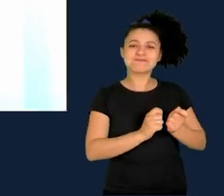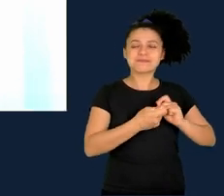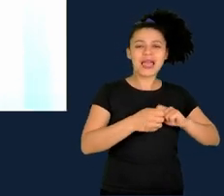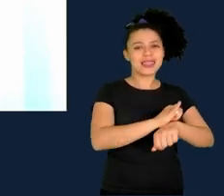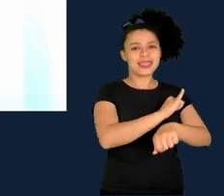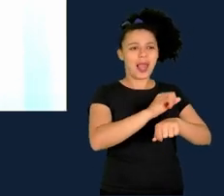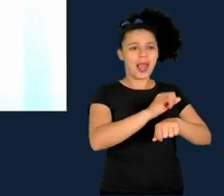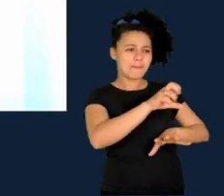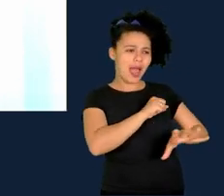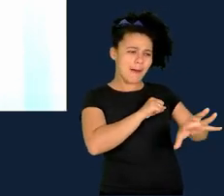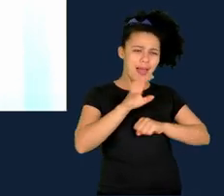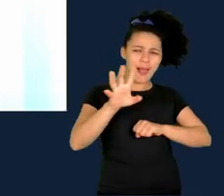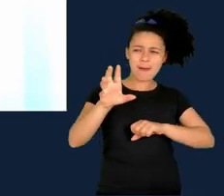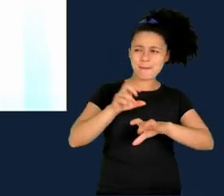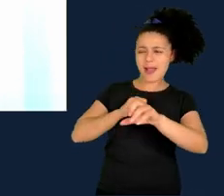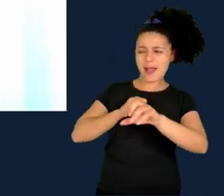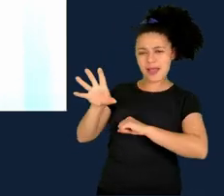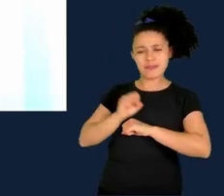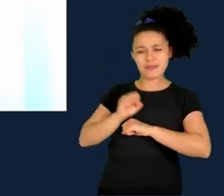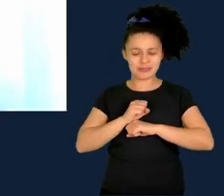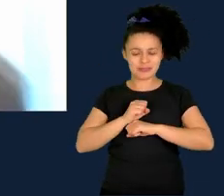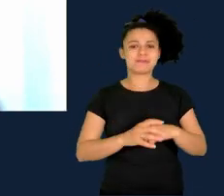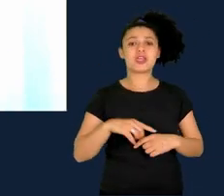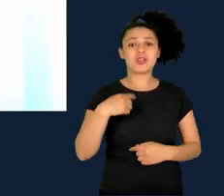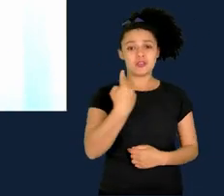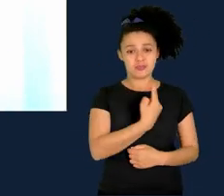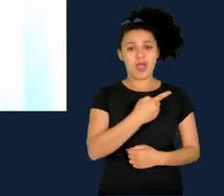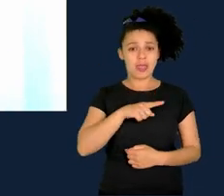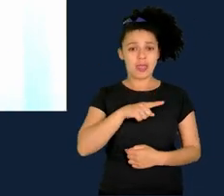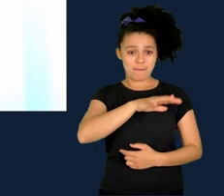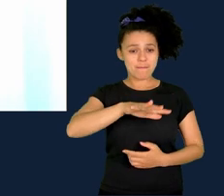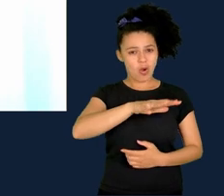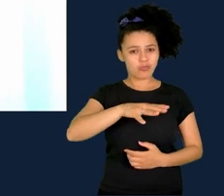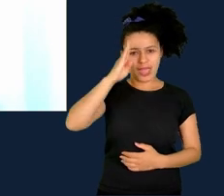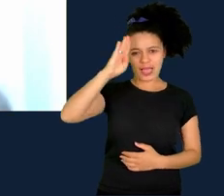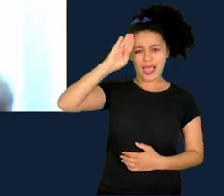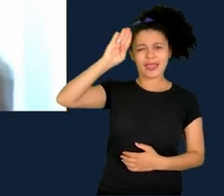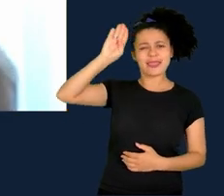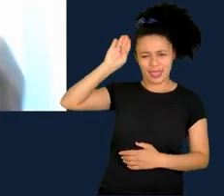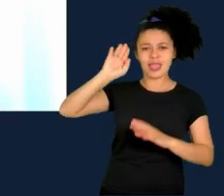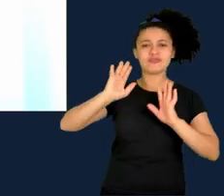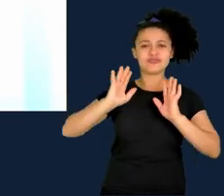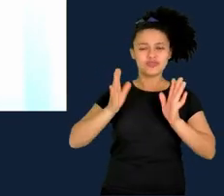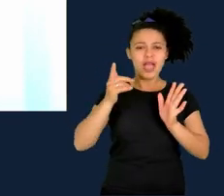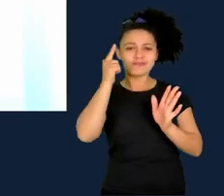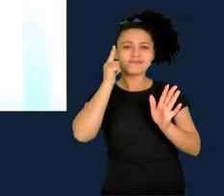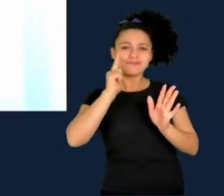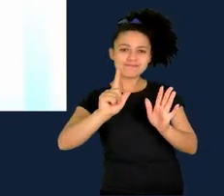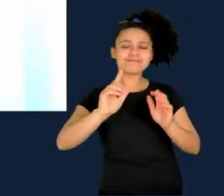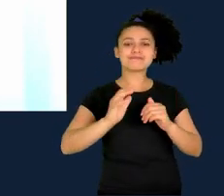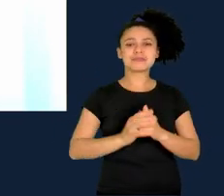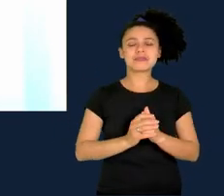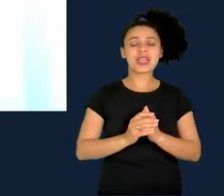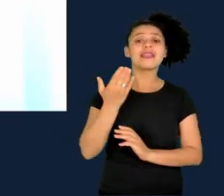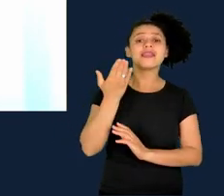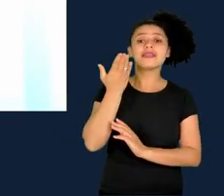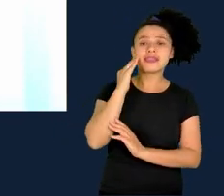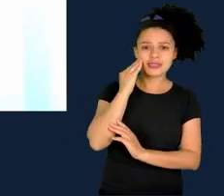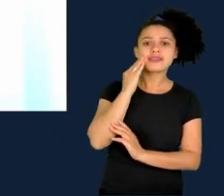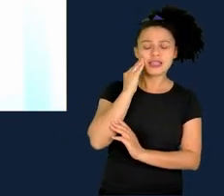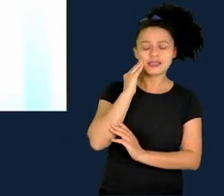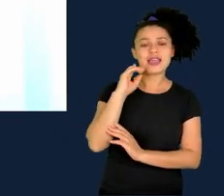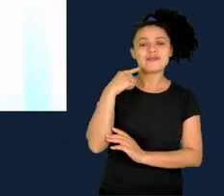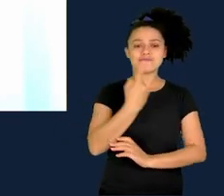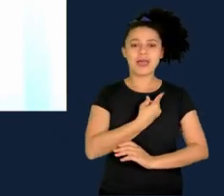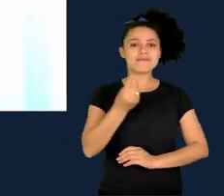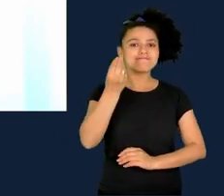essas produções e a gente que está nesse mundo acadêmico, que já consegue entender isso, a gente tenta,